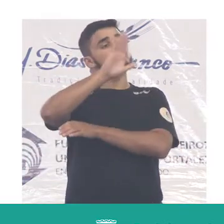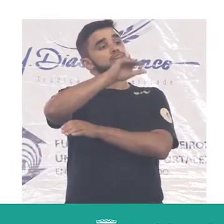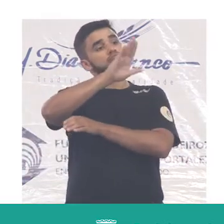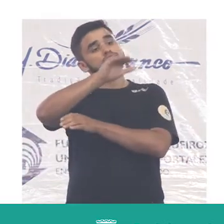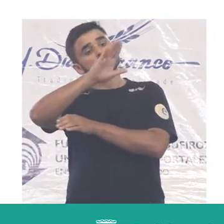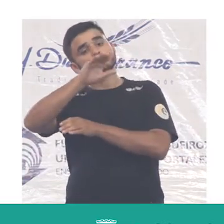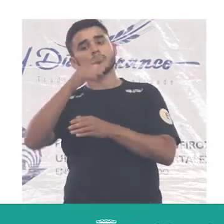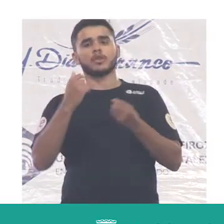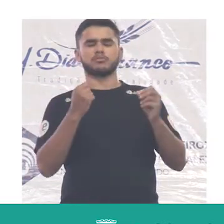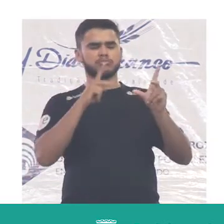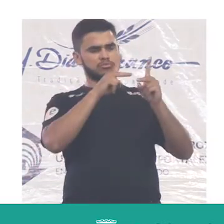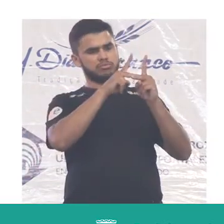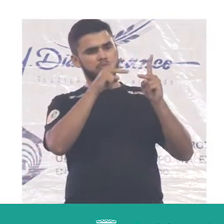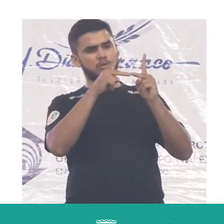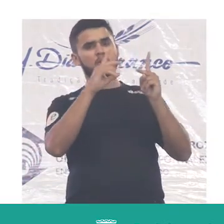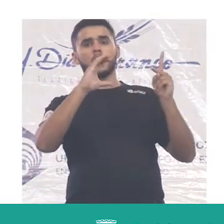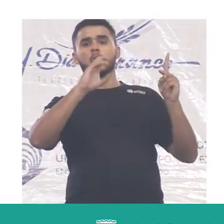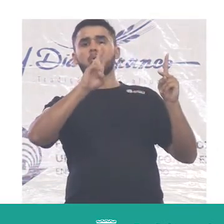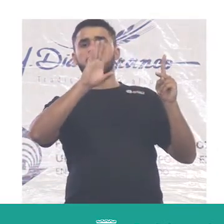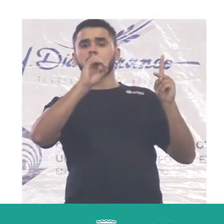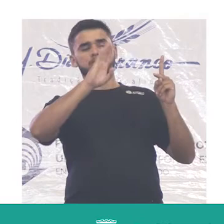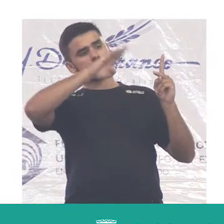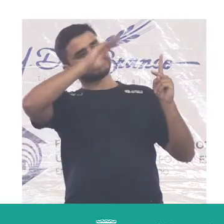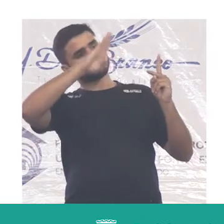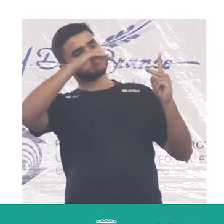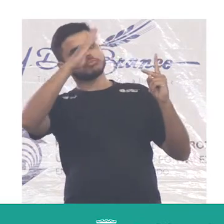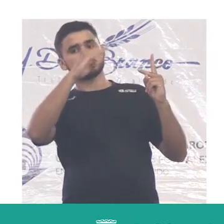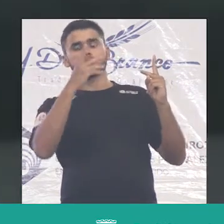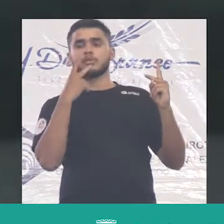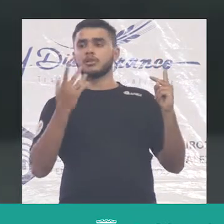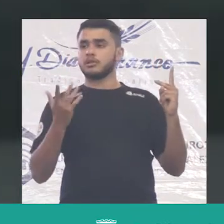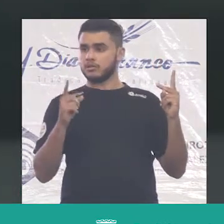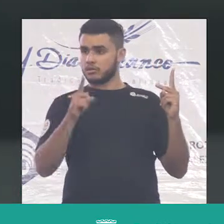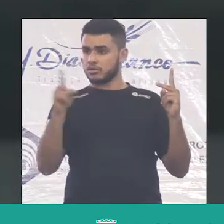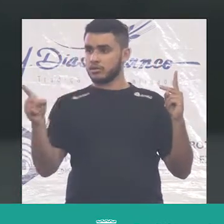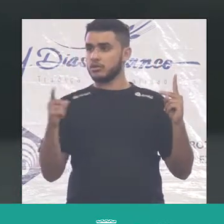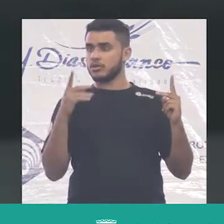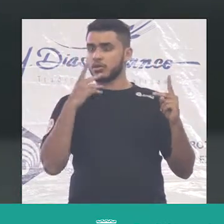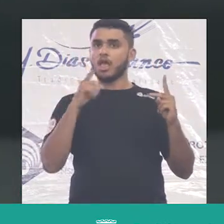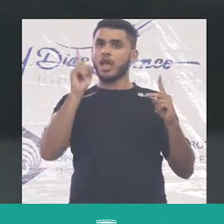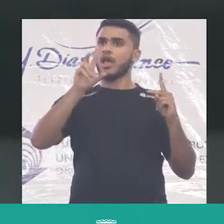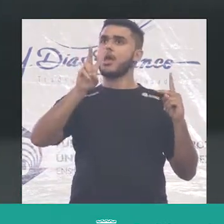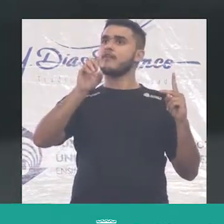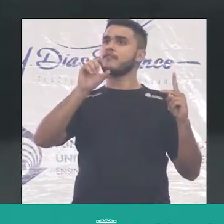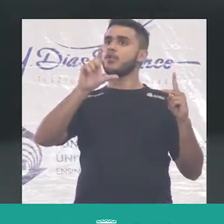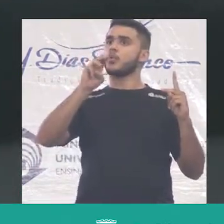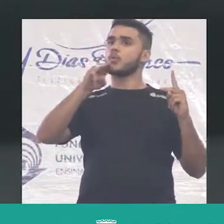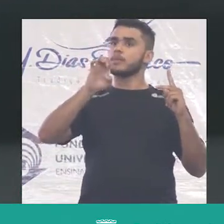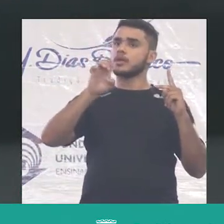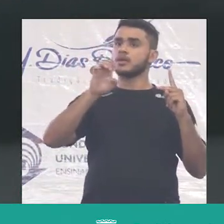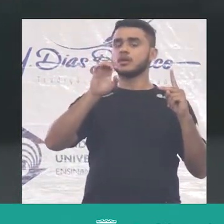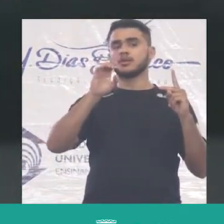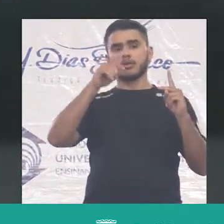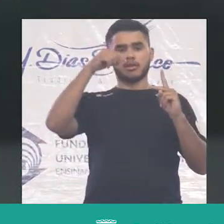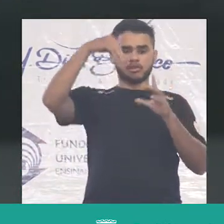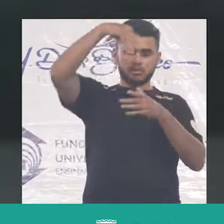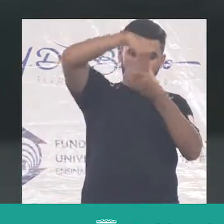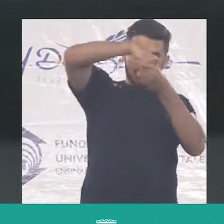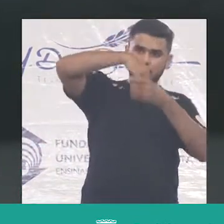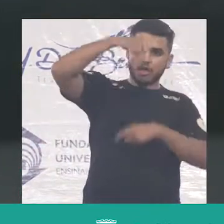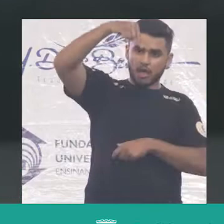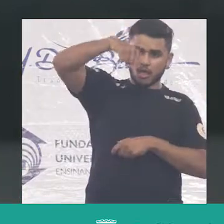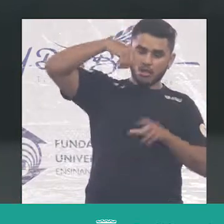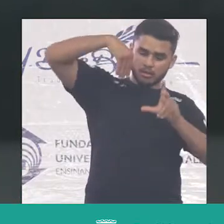Espera aí, pintar. Quando a gente pinta, a gente trabalha com volume ou é com área?